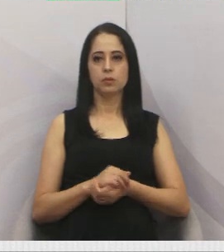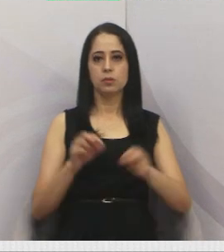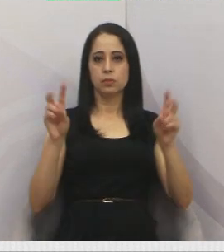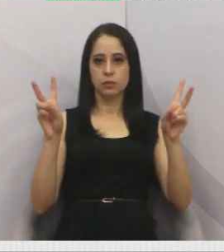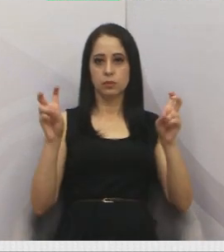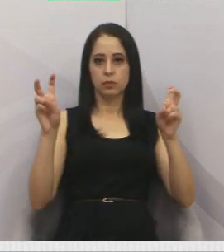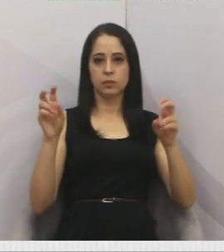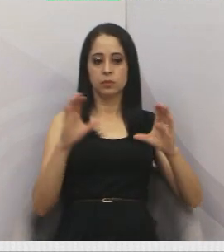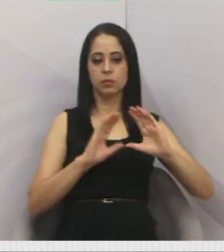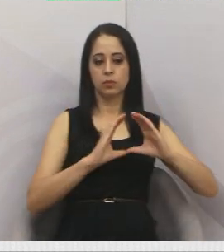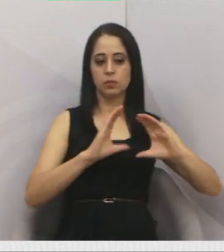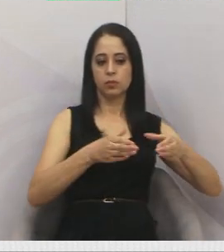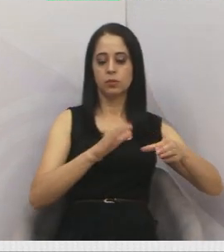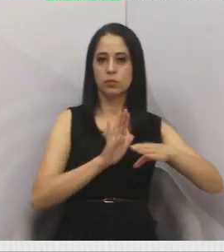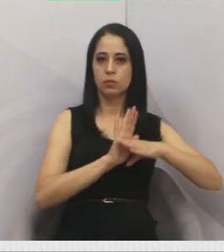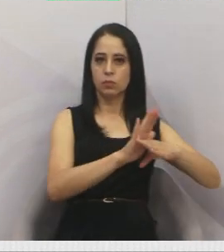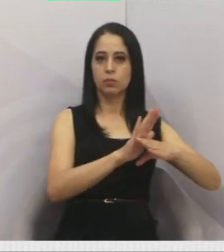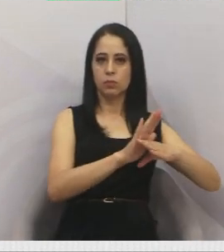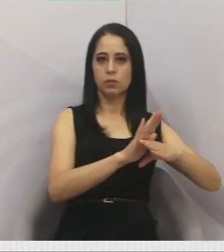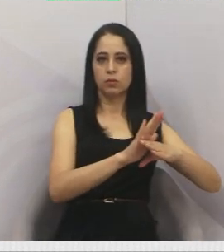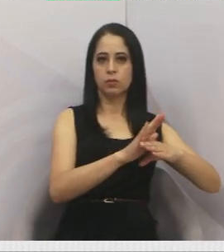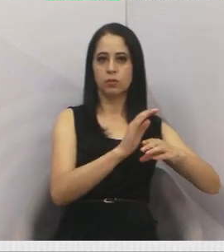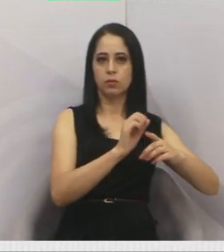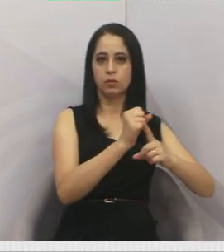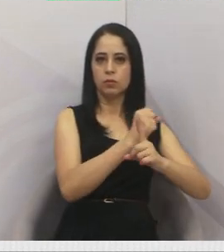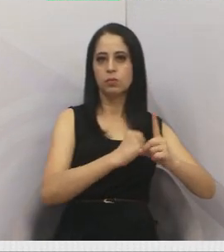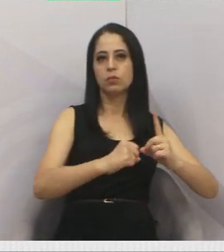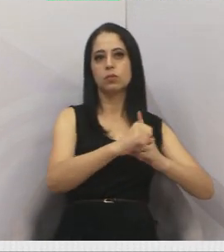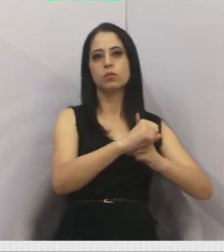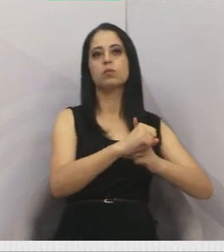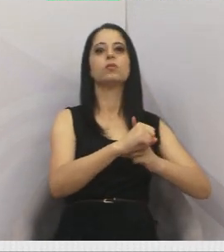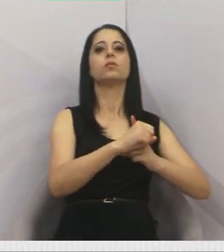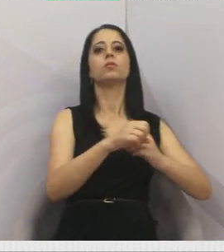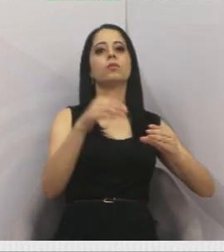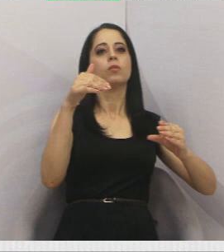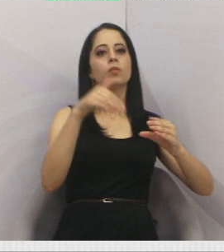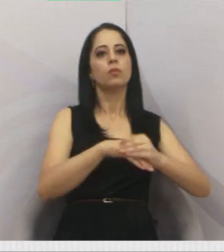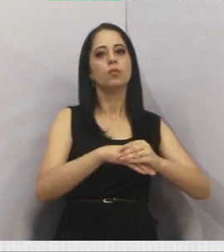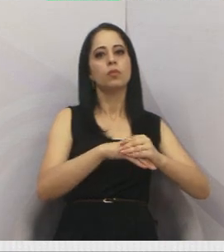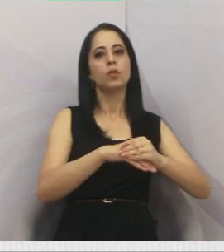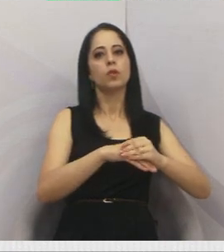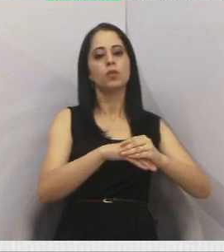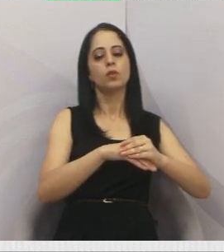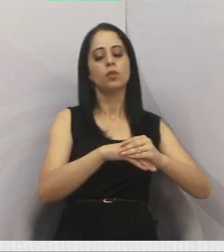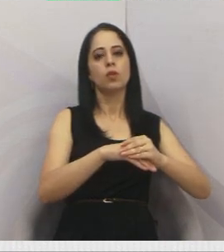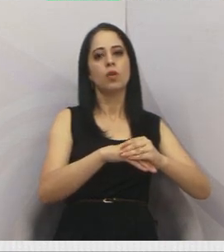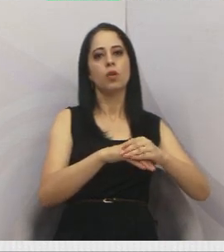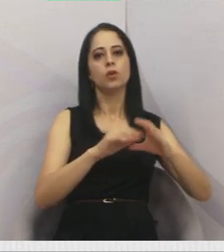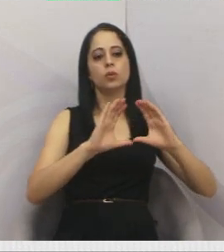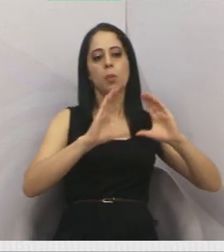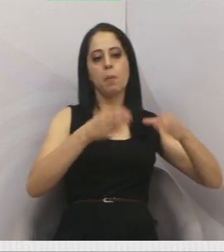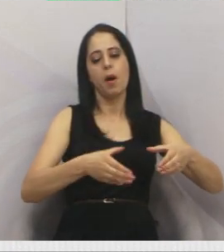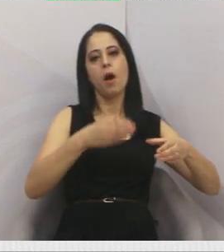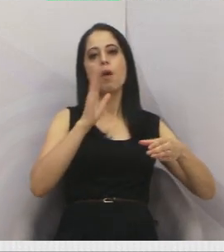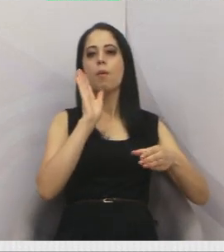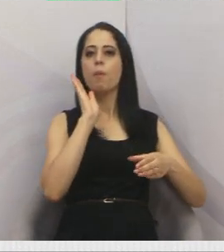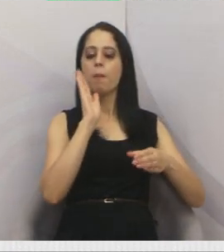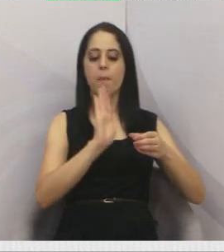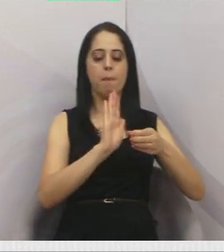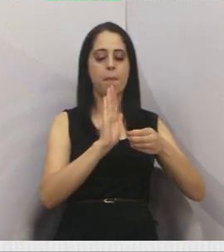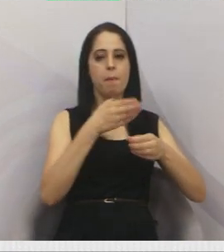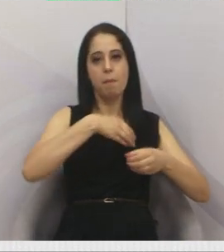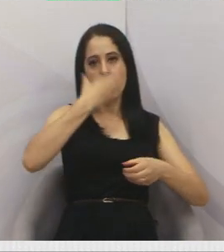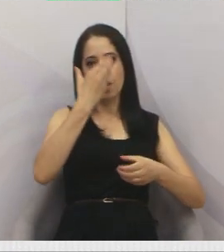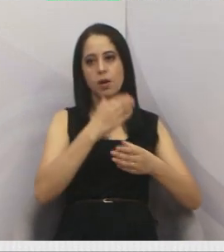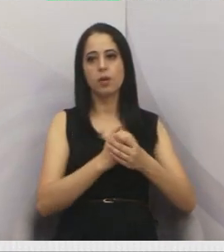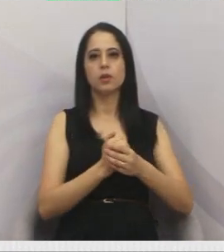Segmento Movimentos Populares, um voto para a Associação dos Moradores do Jardim Paraíso e Jardim Yolanda. Segmento Entidade de Classe